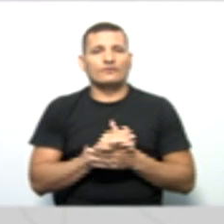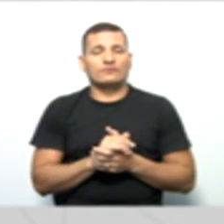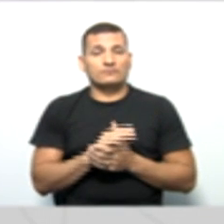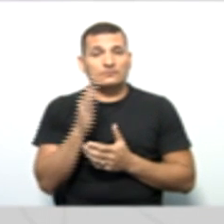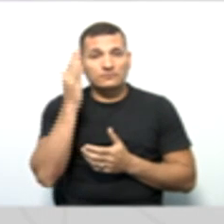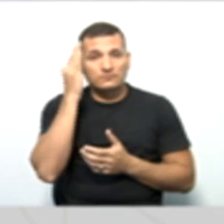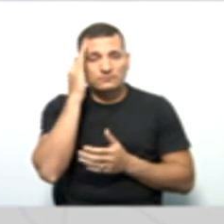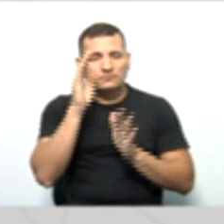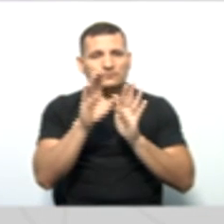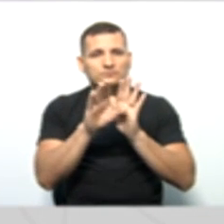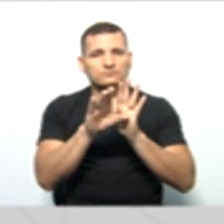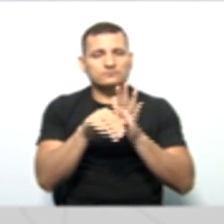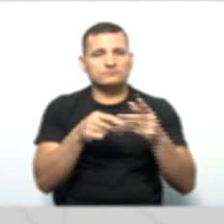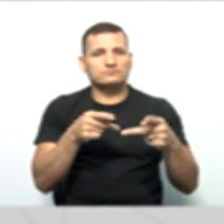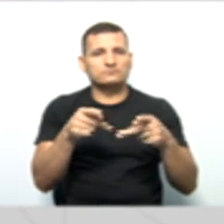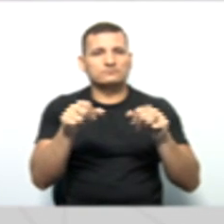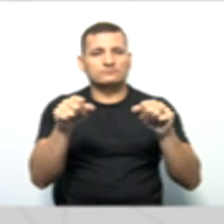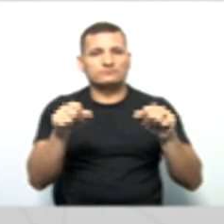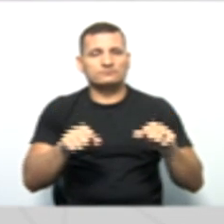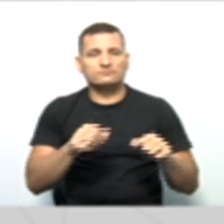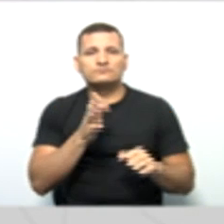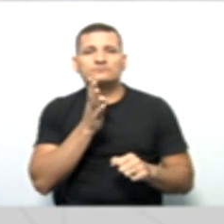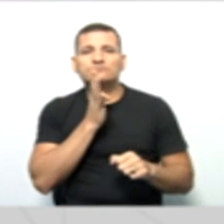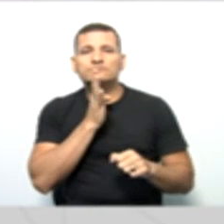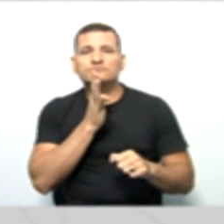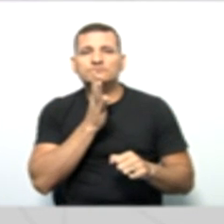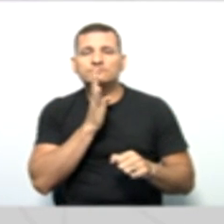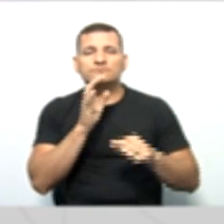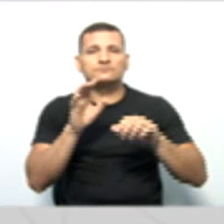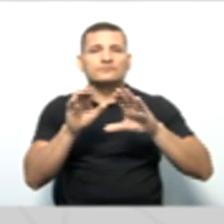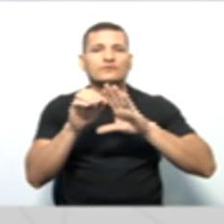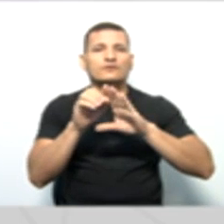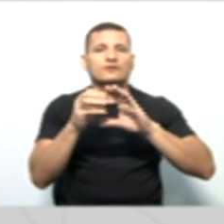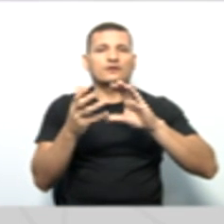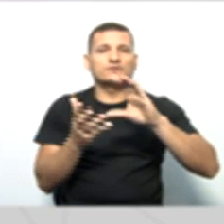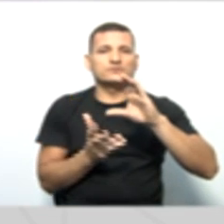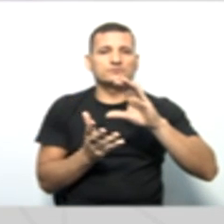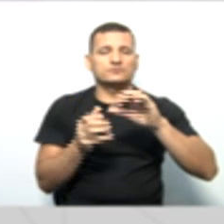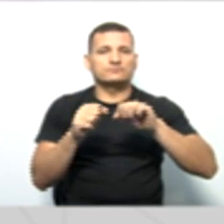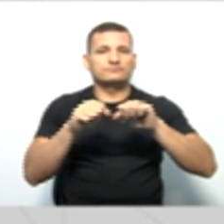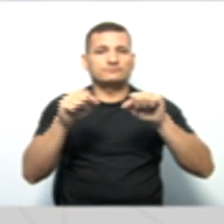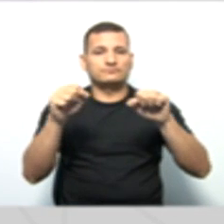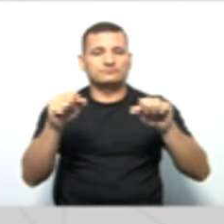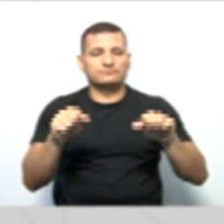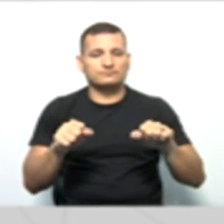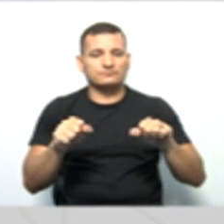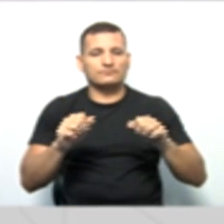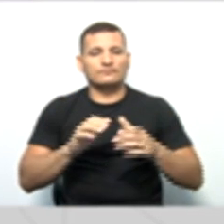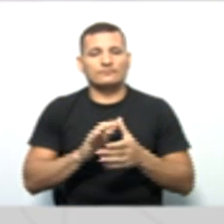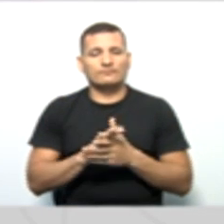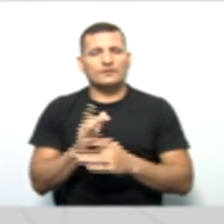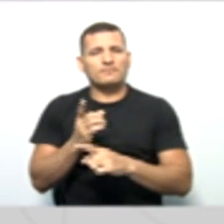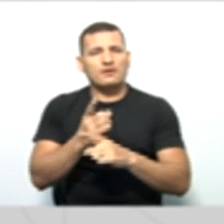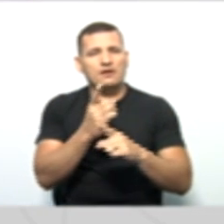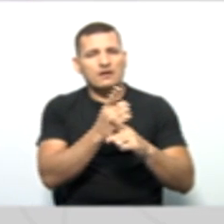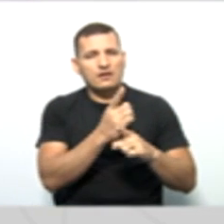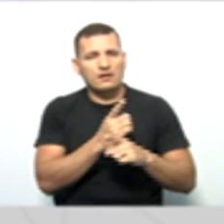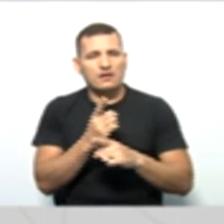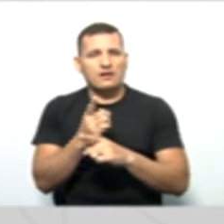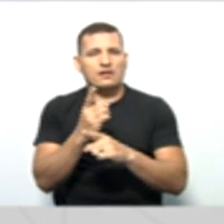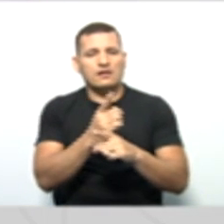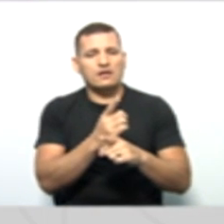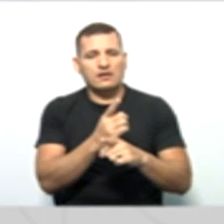software, conhecer as características desejáveis num projeto de software e identificar os atributos